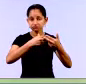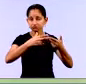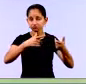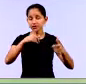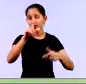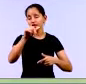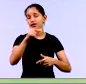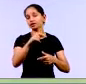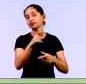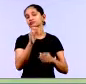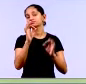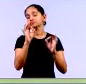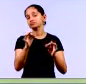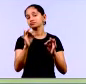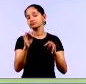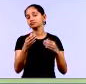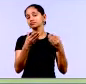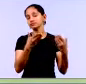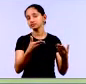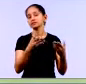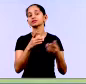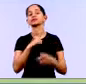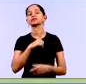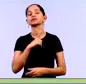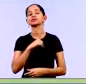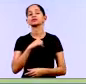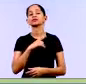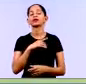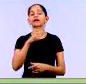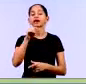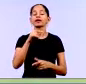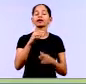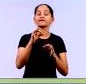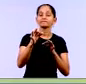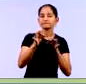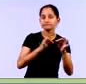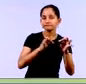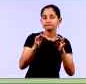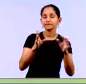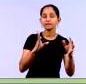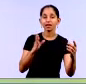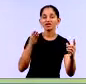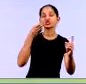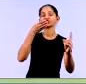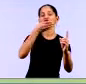custo, ele vai ser uma despesa operacional, porque está ligado